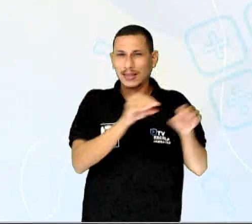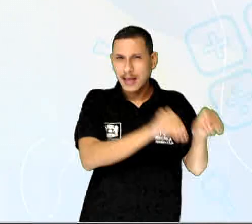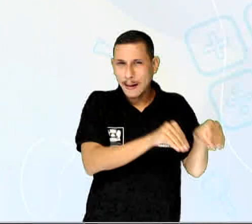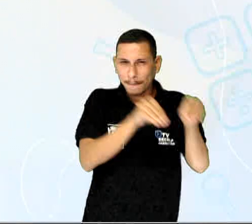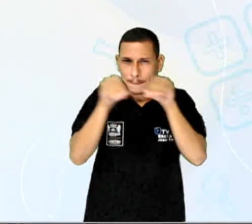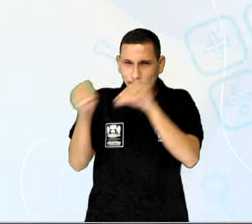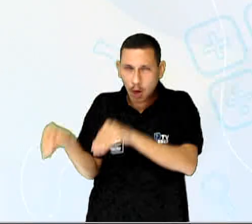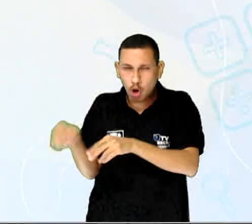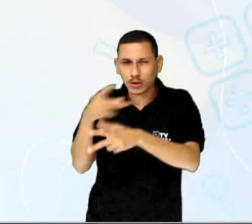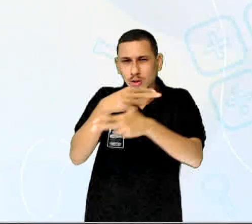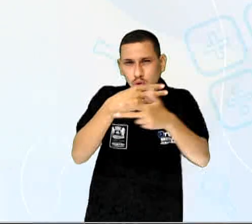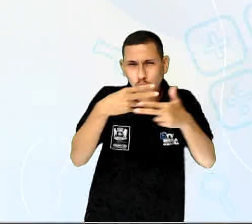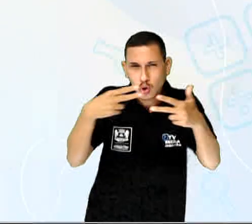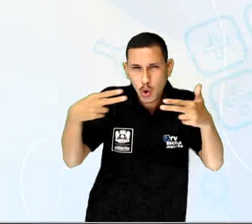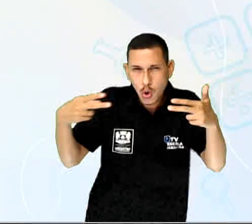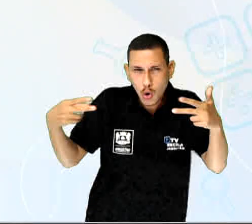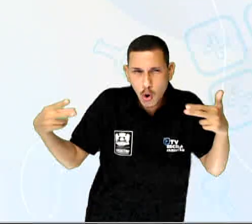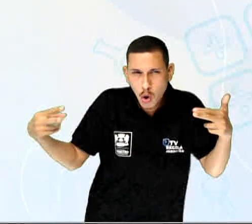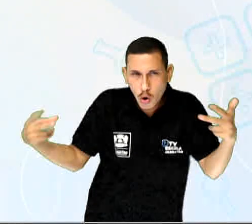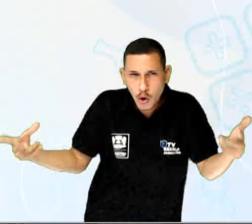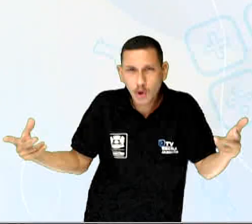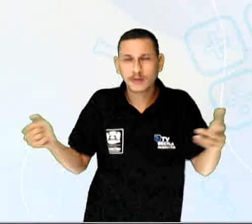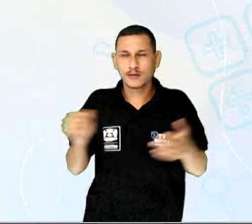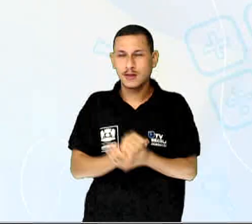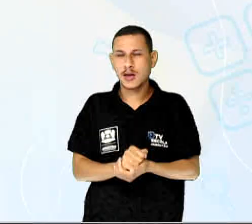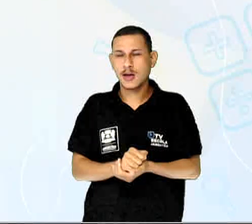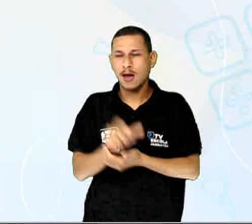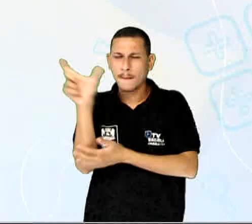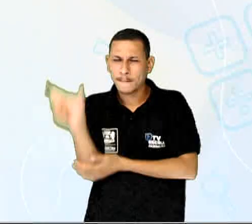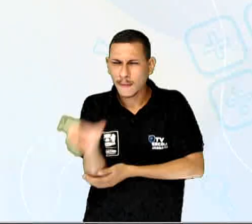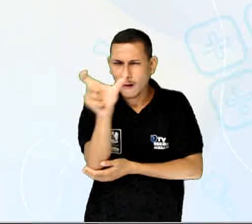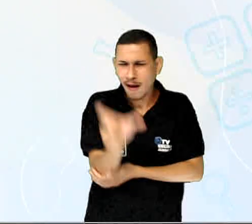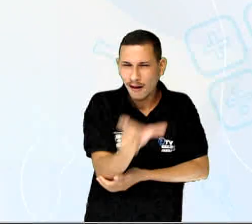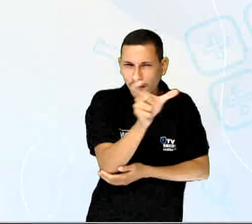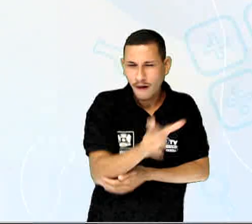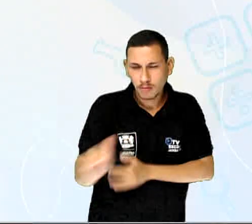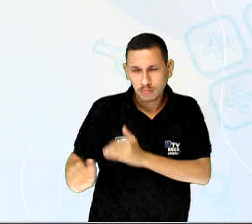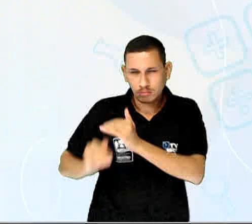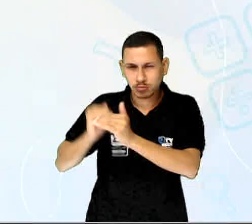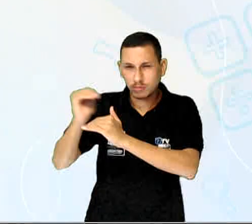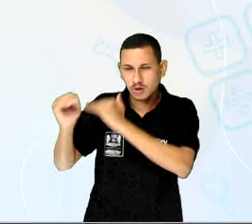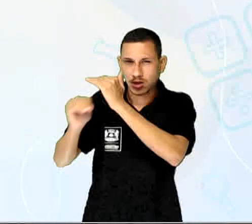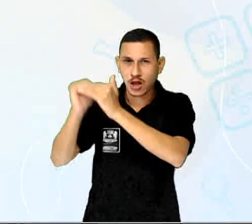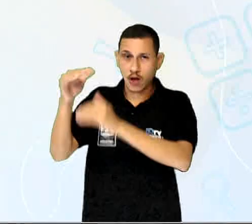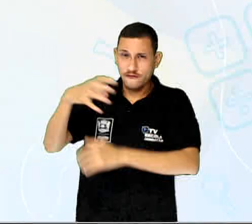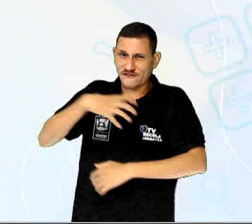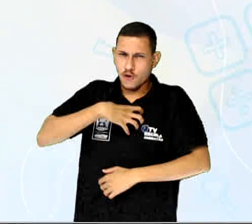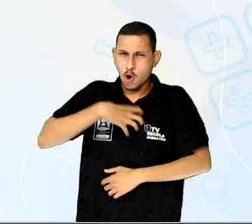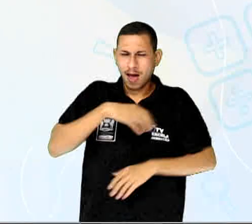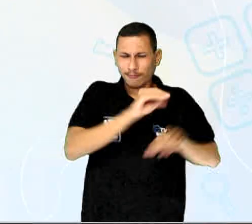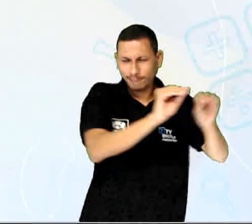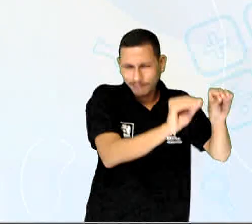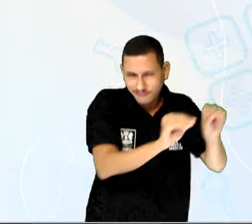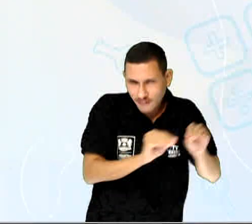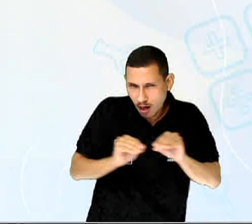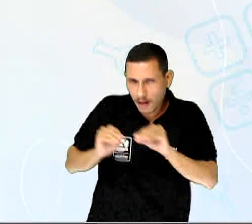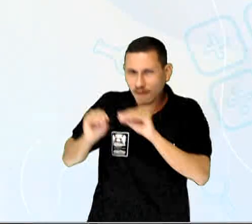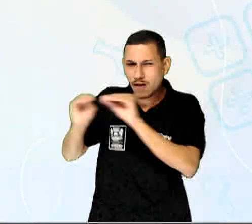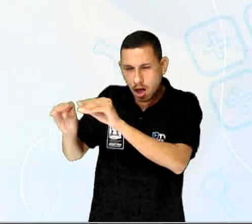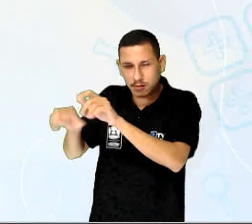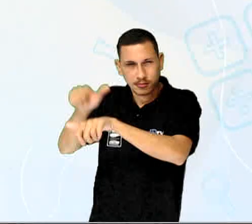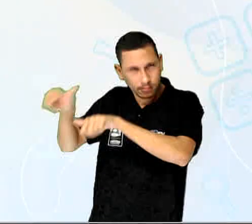da sociedade. Conforme o homem evoluía, a maneira de se deslocar e de transportar se